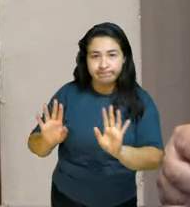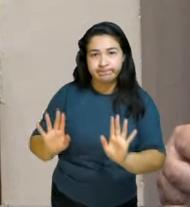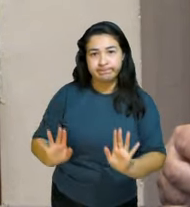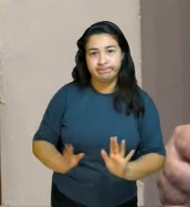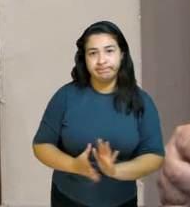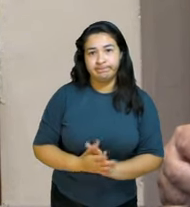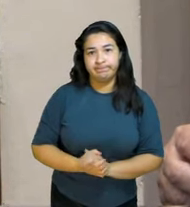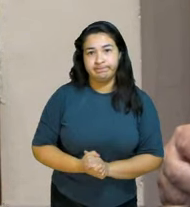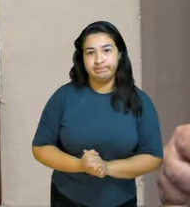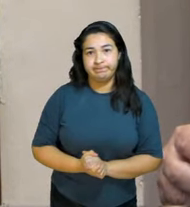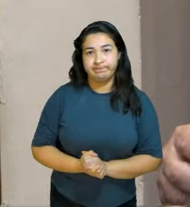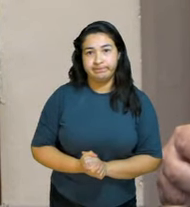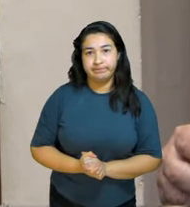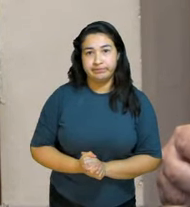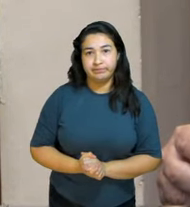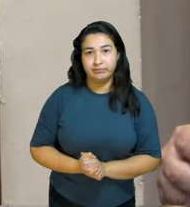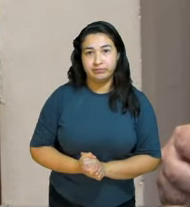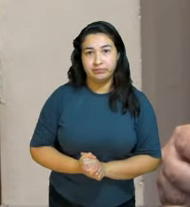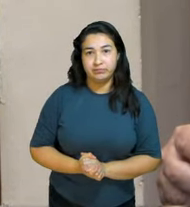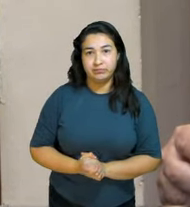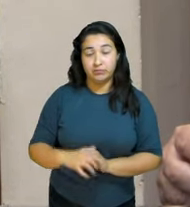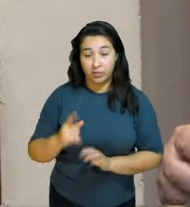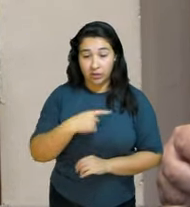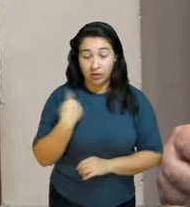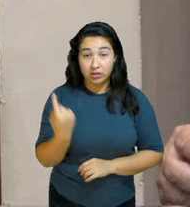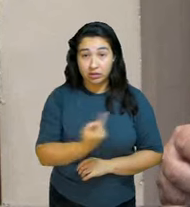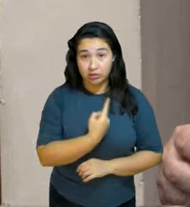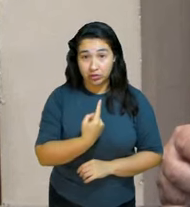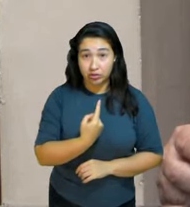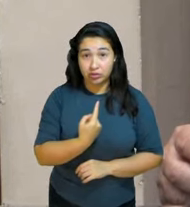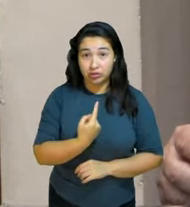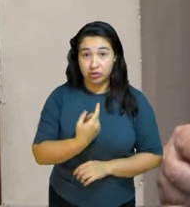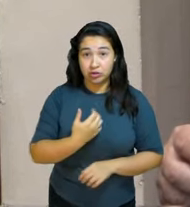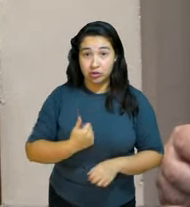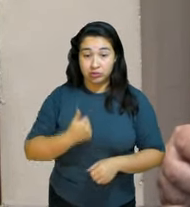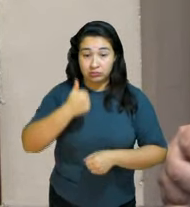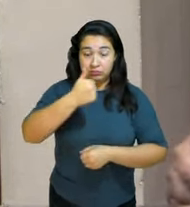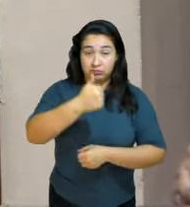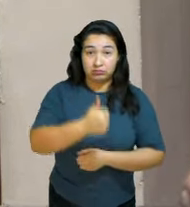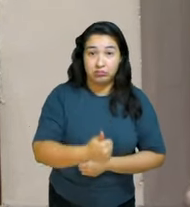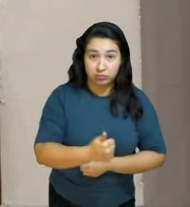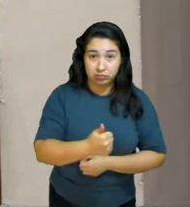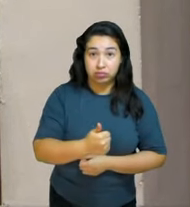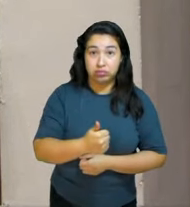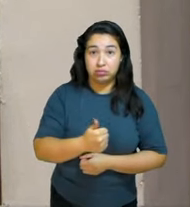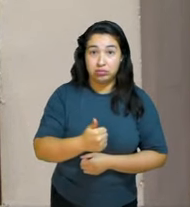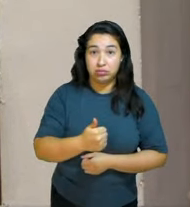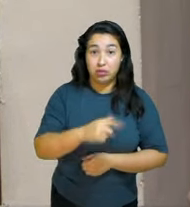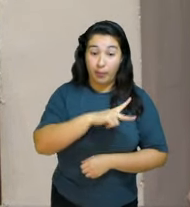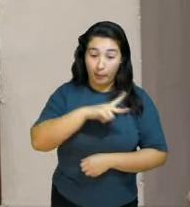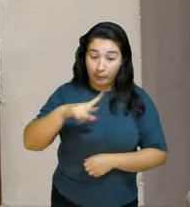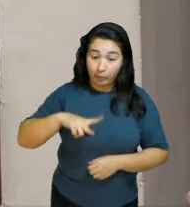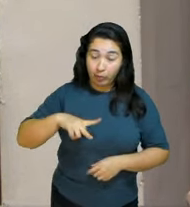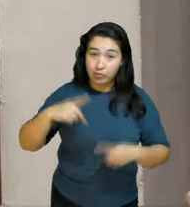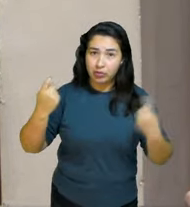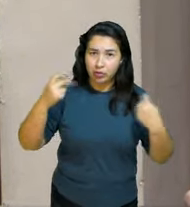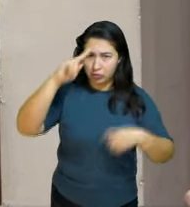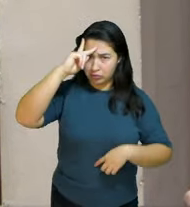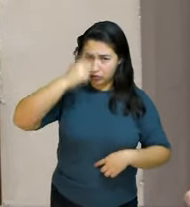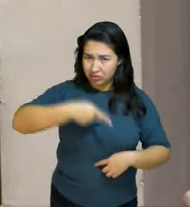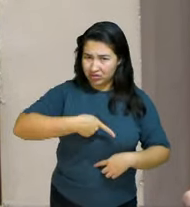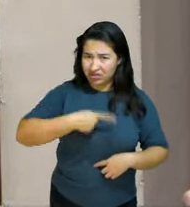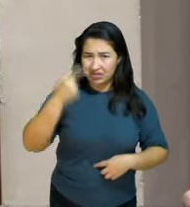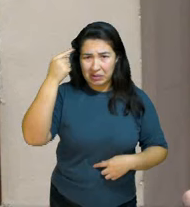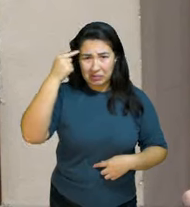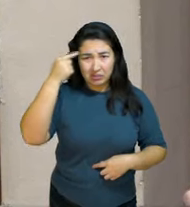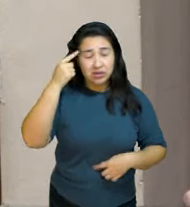nós, como num cargo público, a gente também tem que pensar no coletivo, né? E